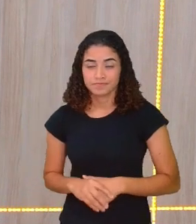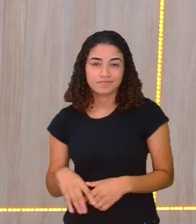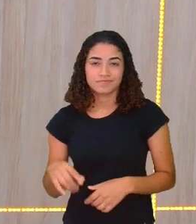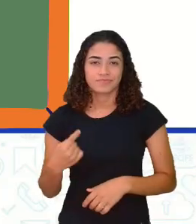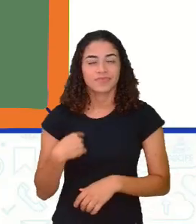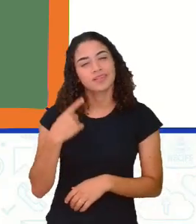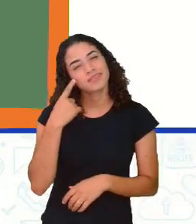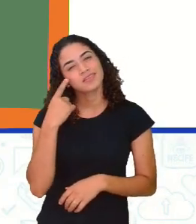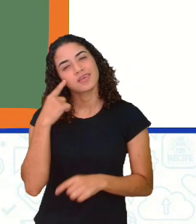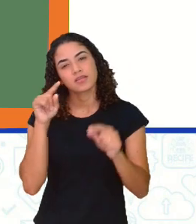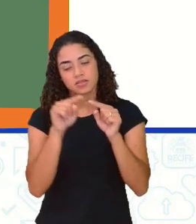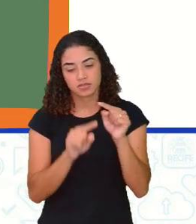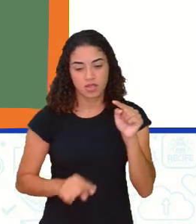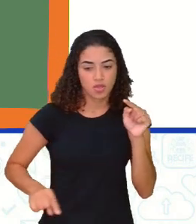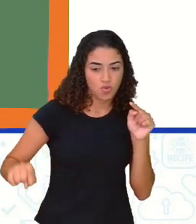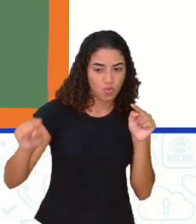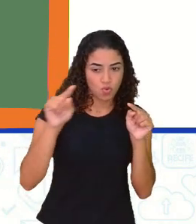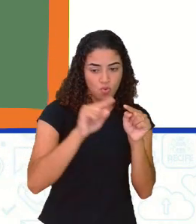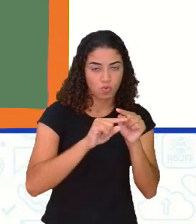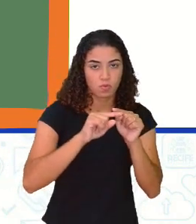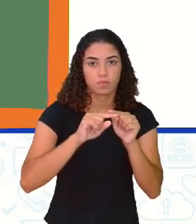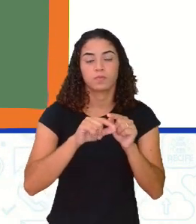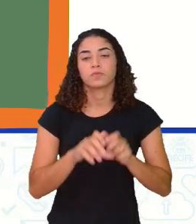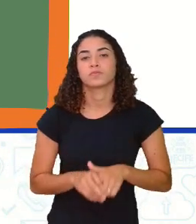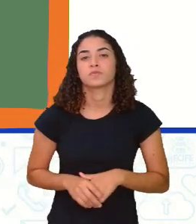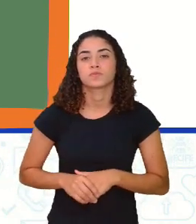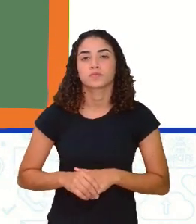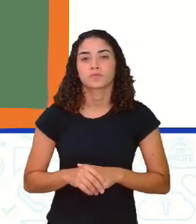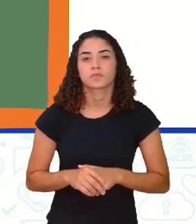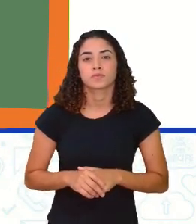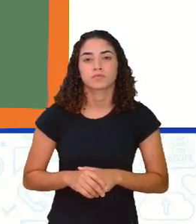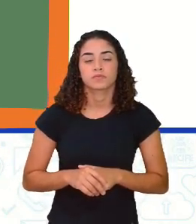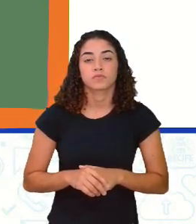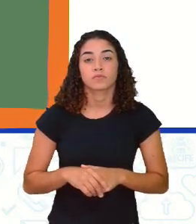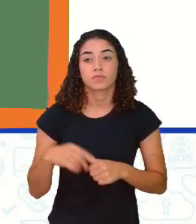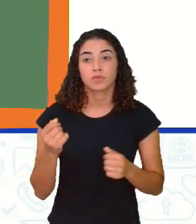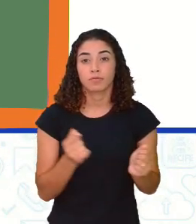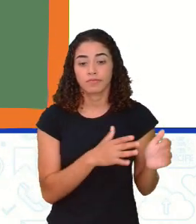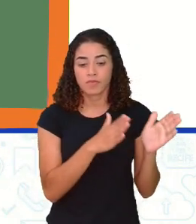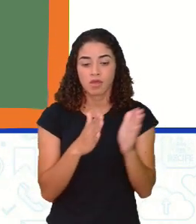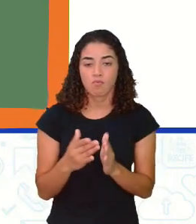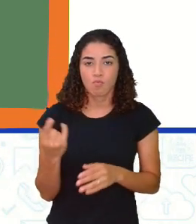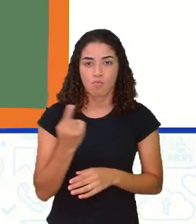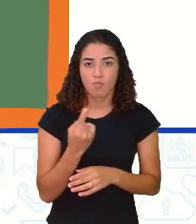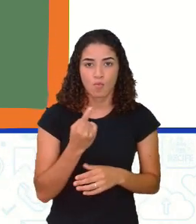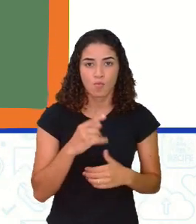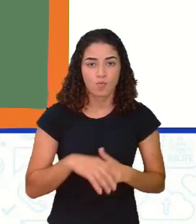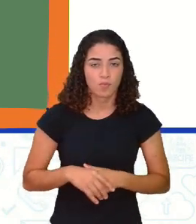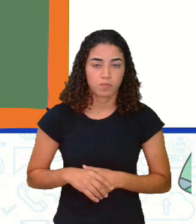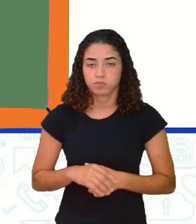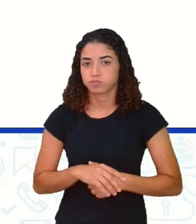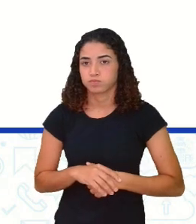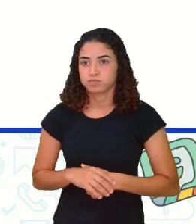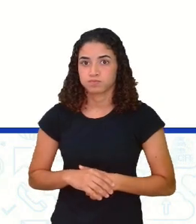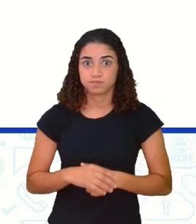noções de círculo e circunferência, parte 1. Vamos ver aqui.